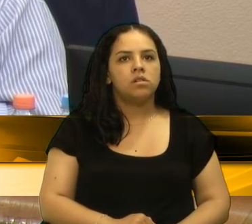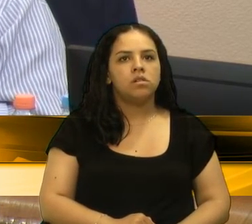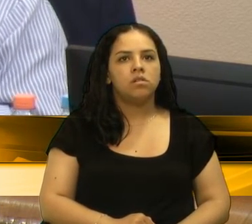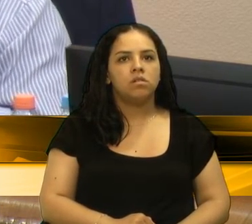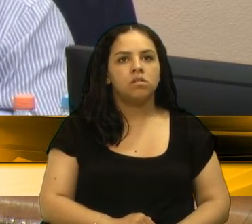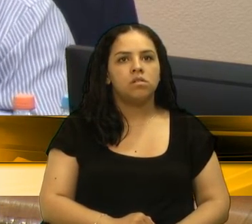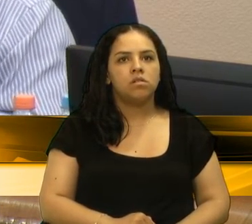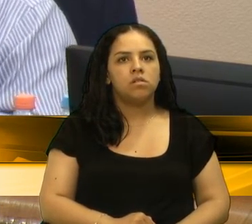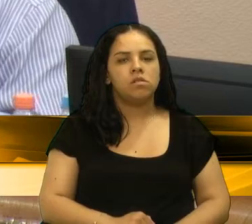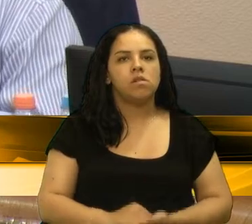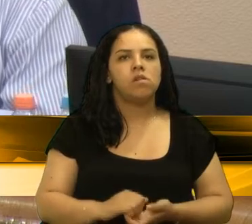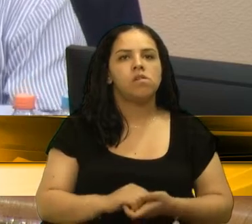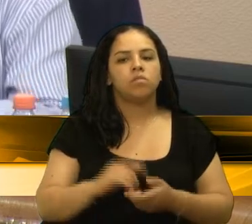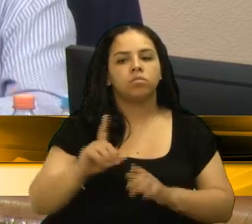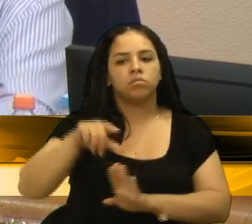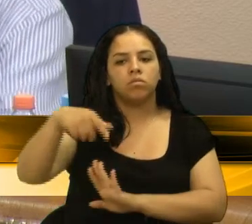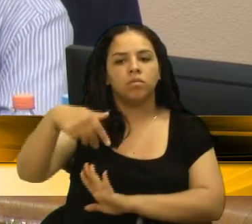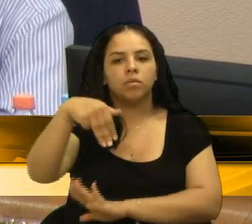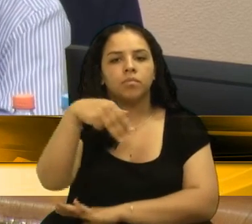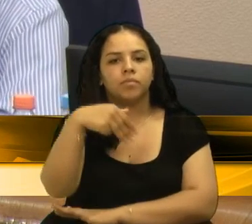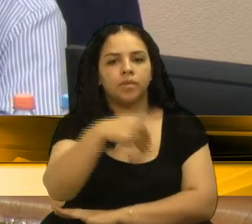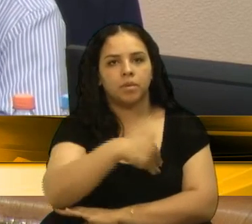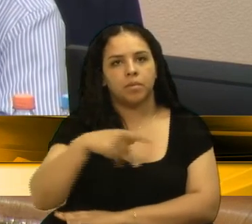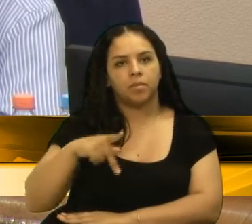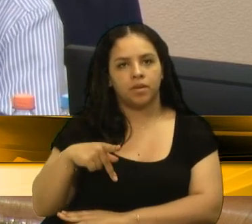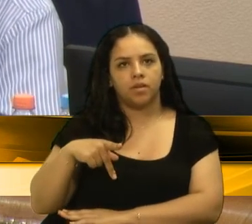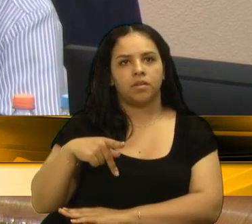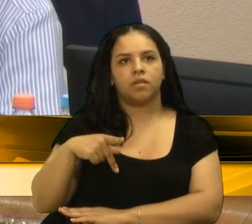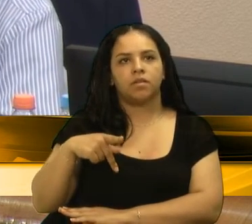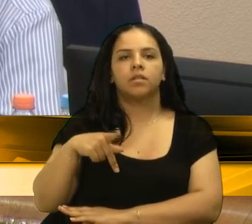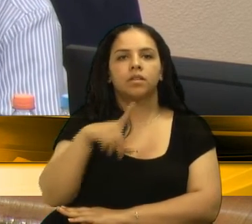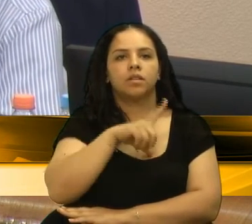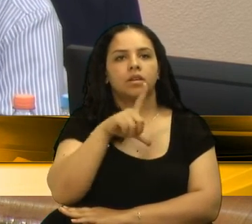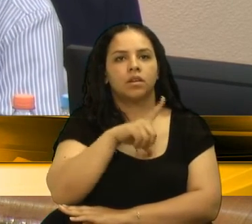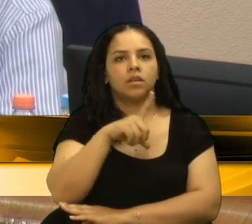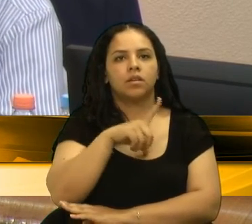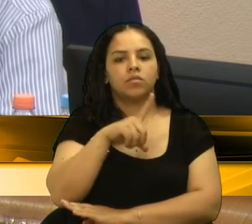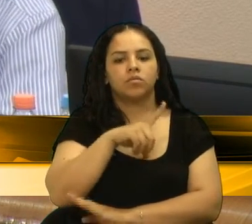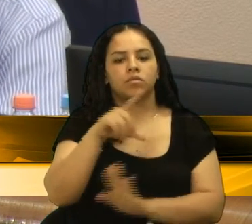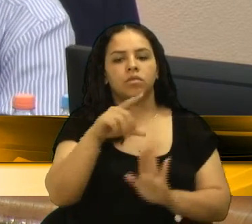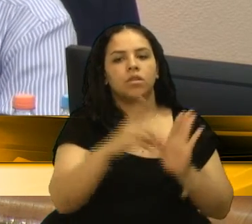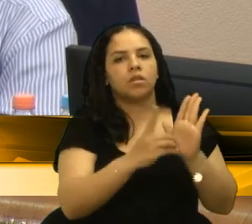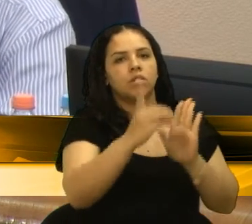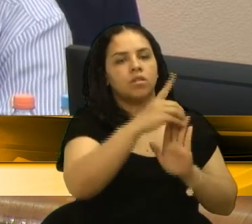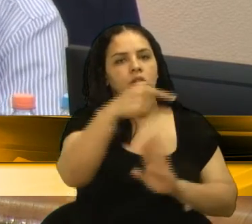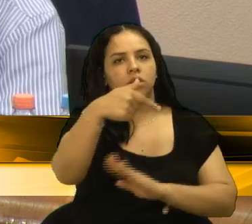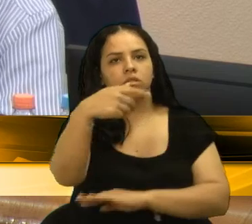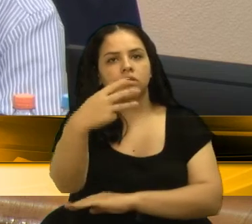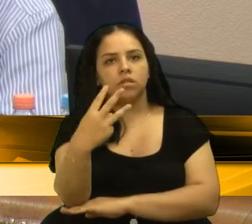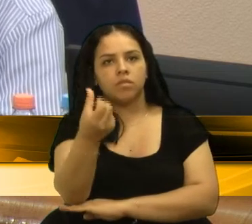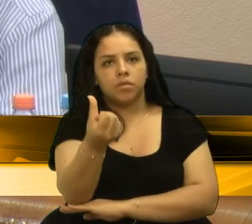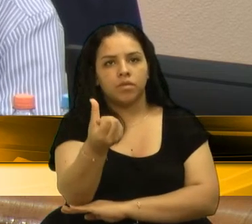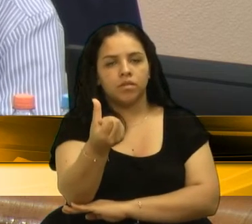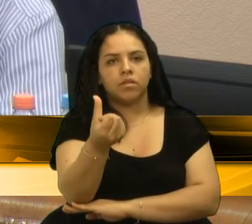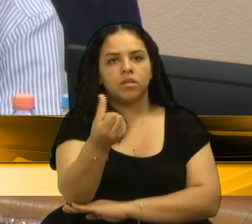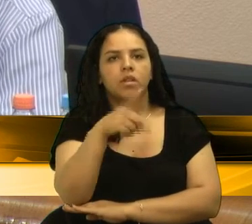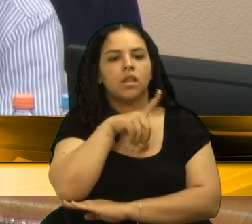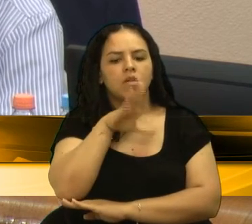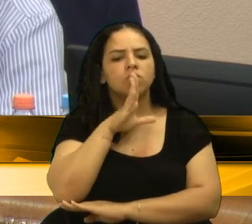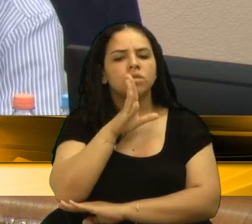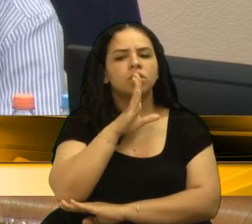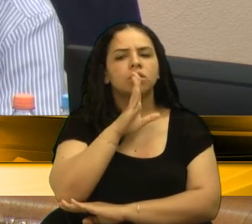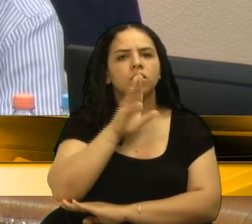pública que foi feita através do Ministério Público Federal e que tratava da reedição do decreto 19.736? Participei. A senhora tem conhecimento